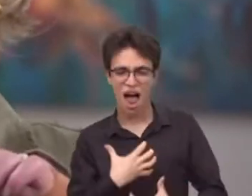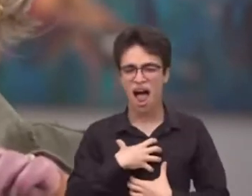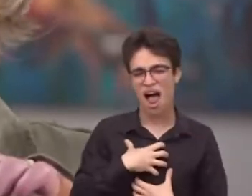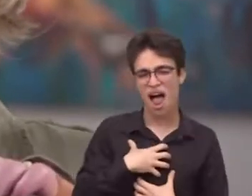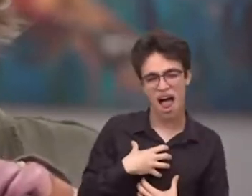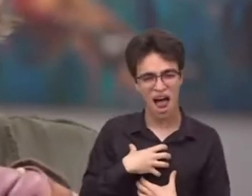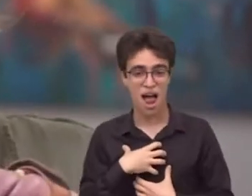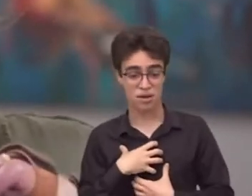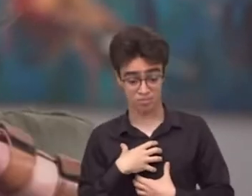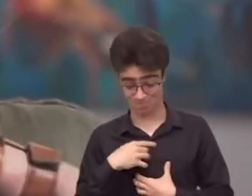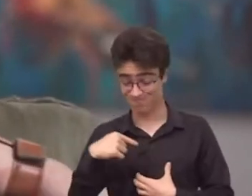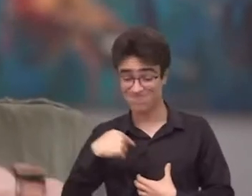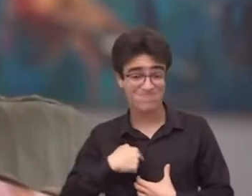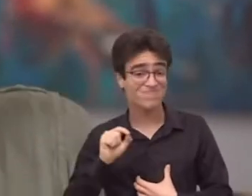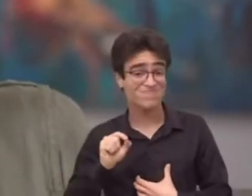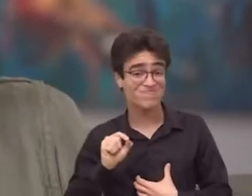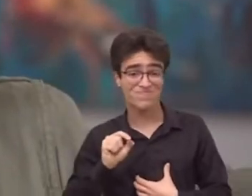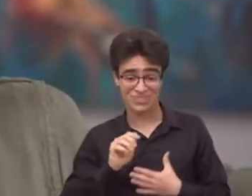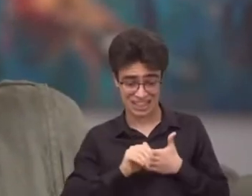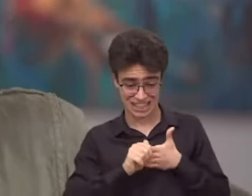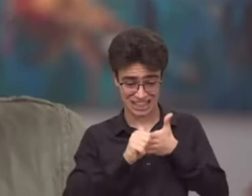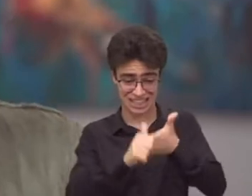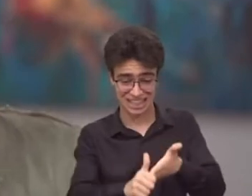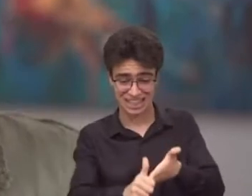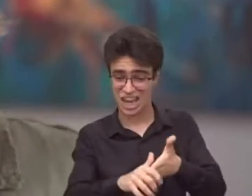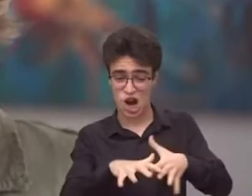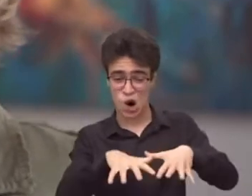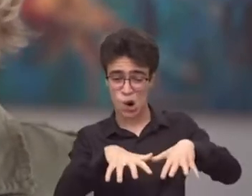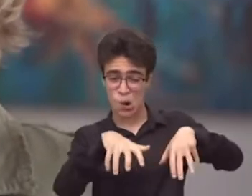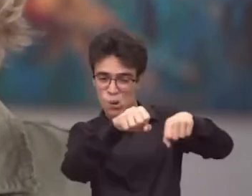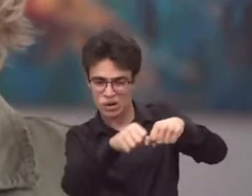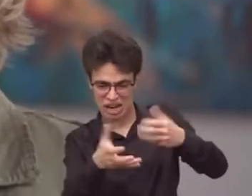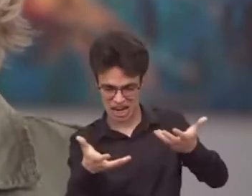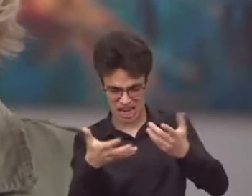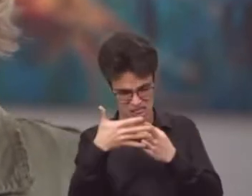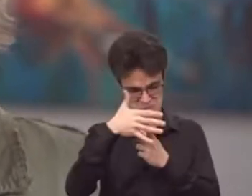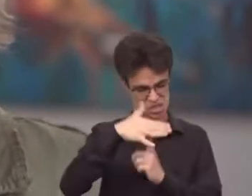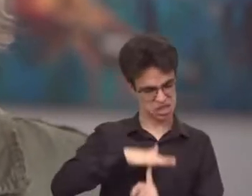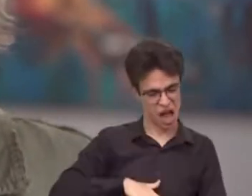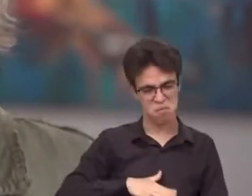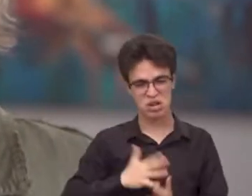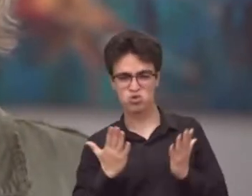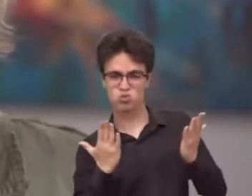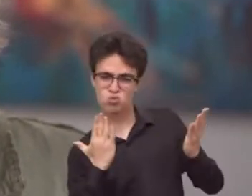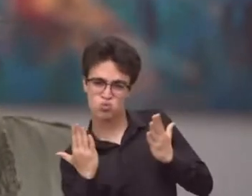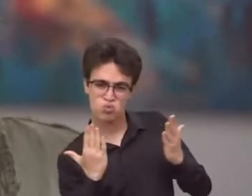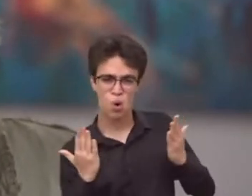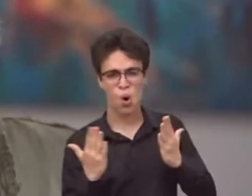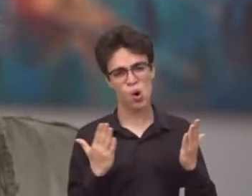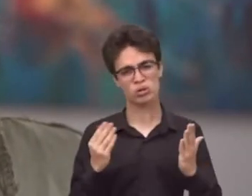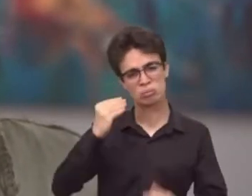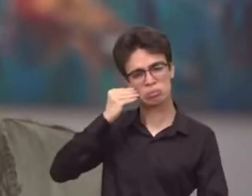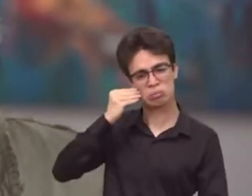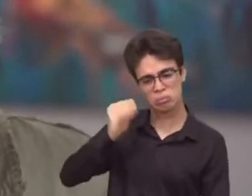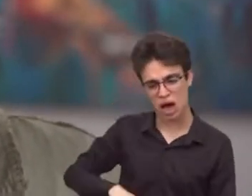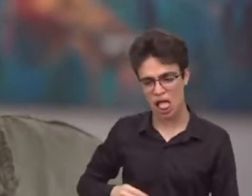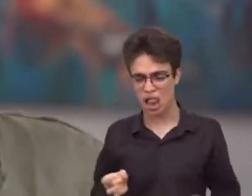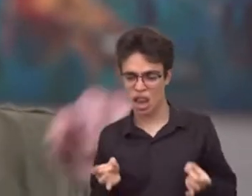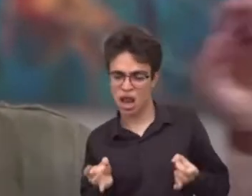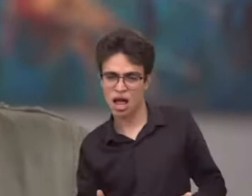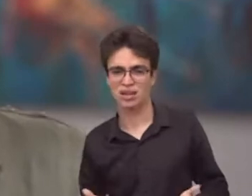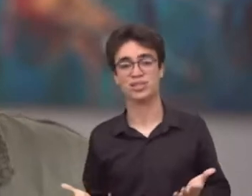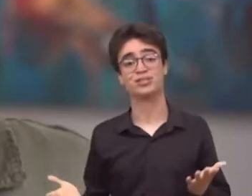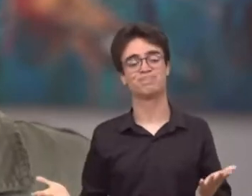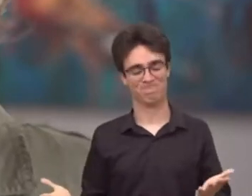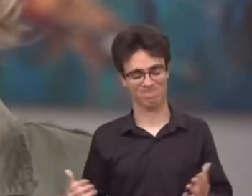sentimentos sempre nos levarão a um caminho Sombrio para a depressão para dúvidas desencorajamento e descrença em